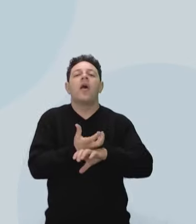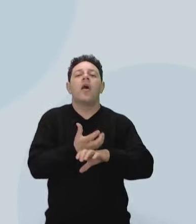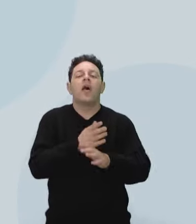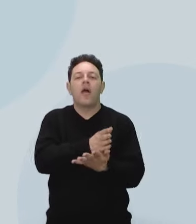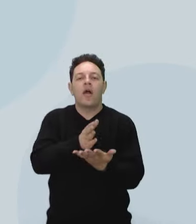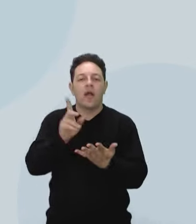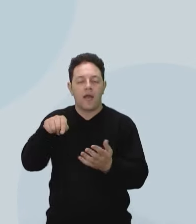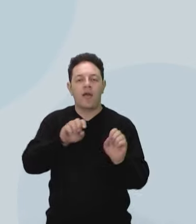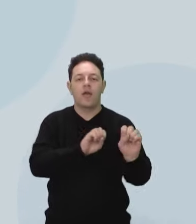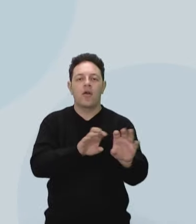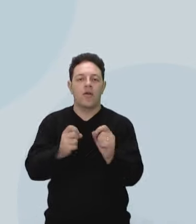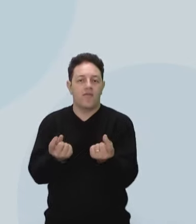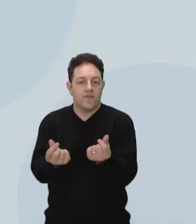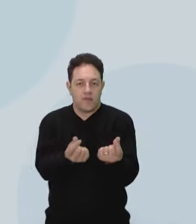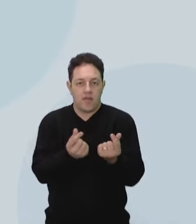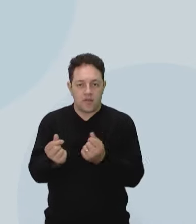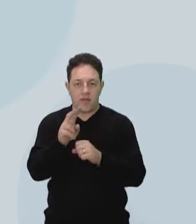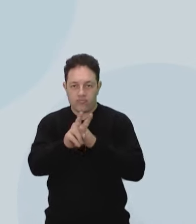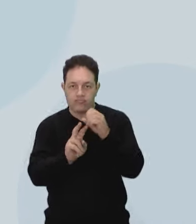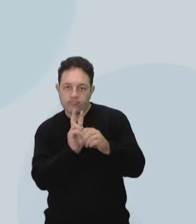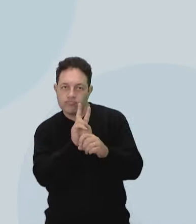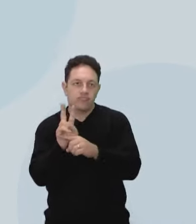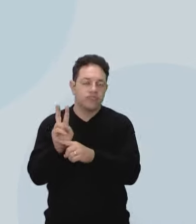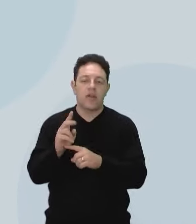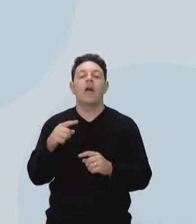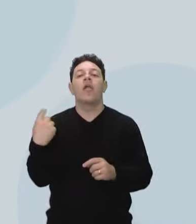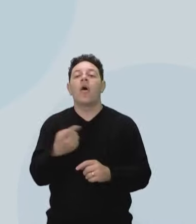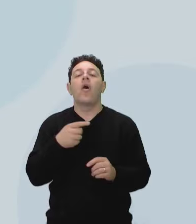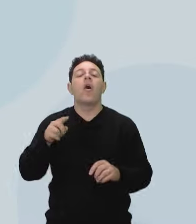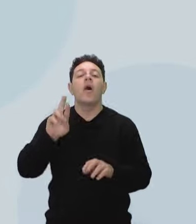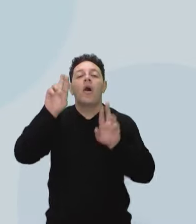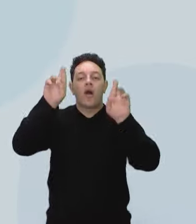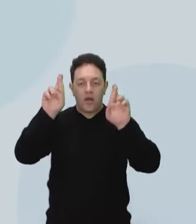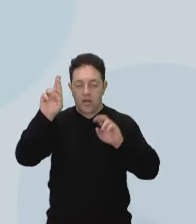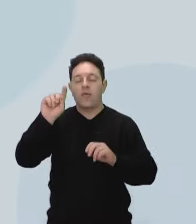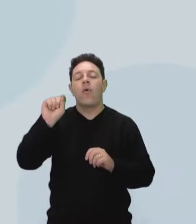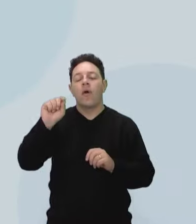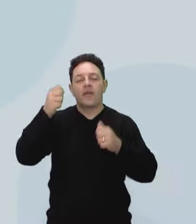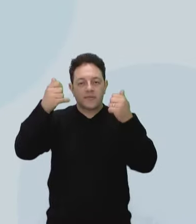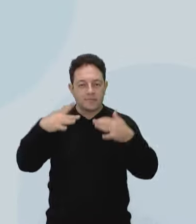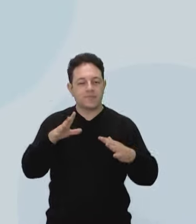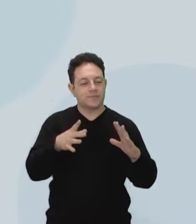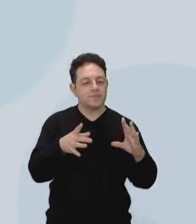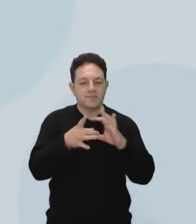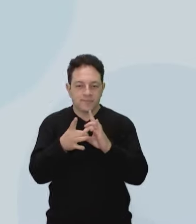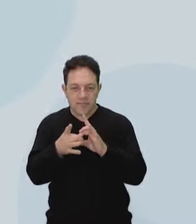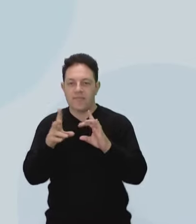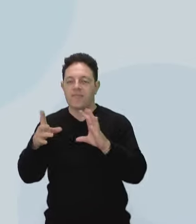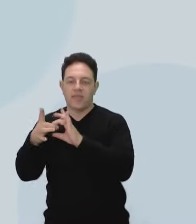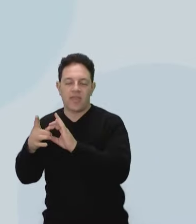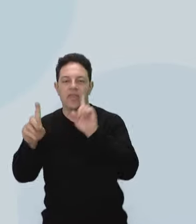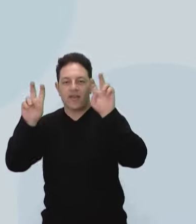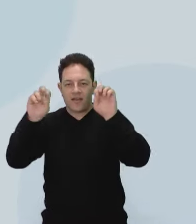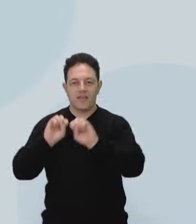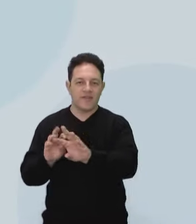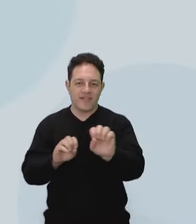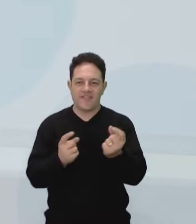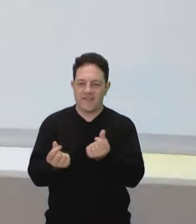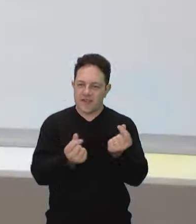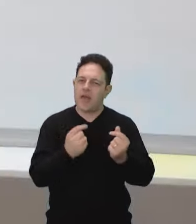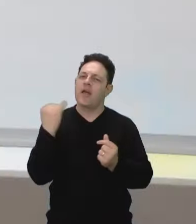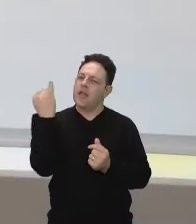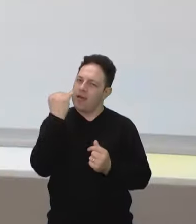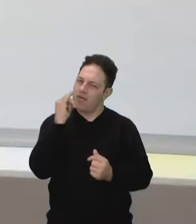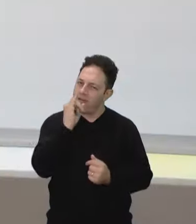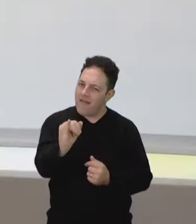financeira sustentável, e o nosso componente, educação financeira em conexão. Eu sempre vou estar lembrando vocês para a gente fixar